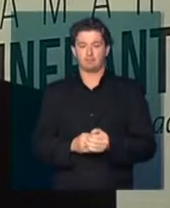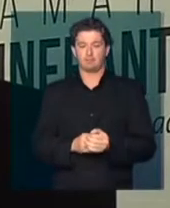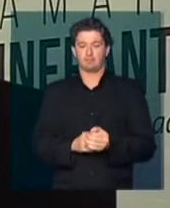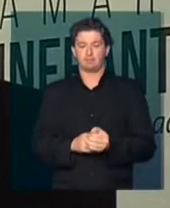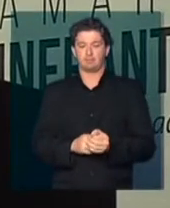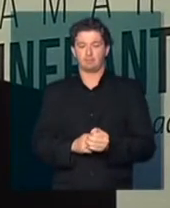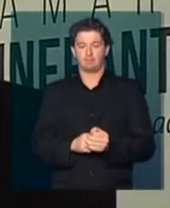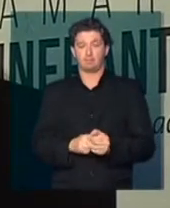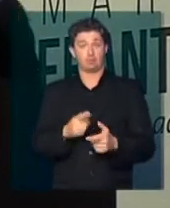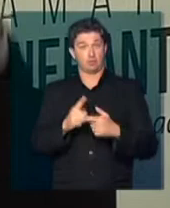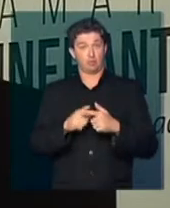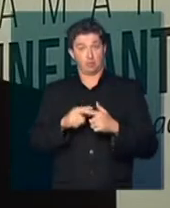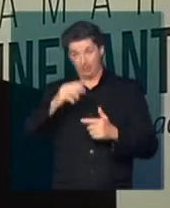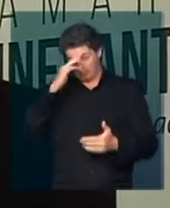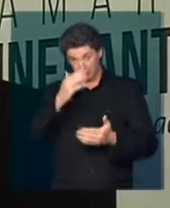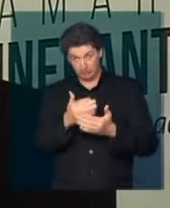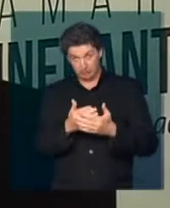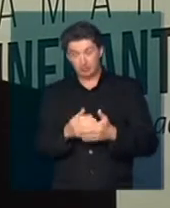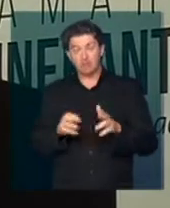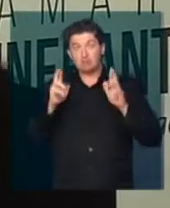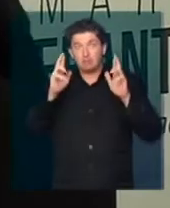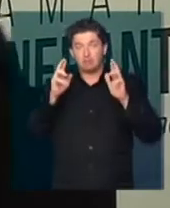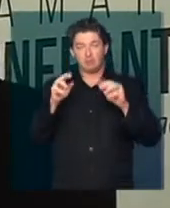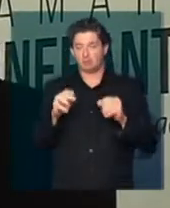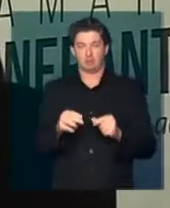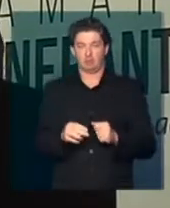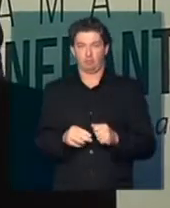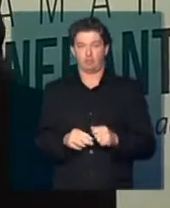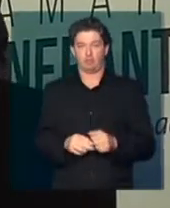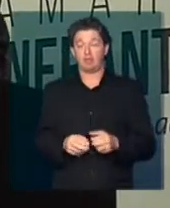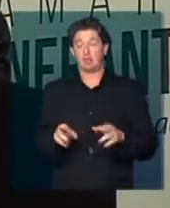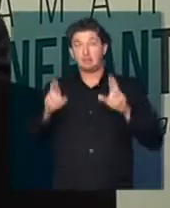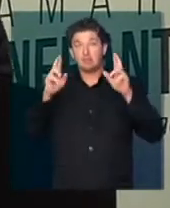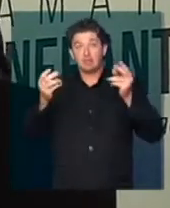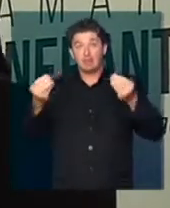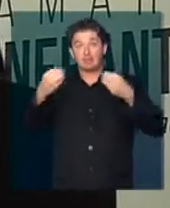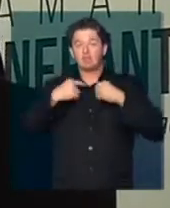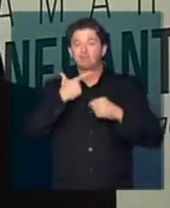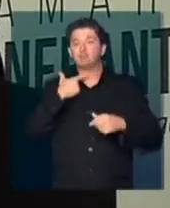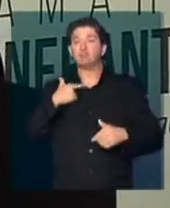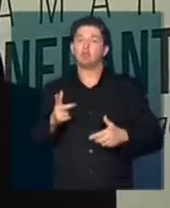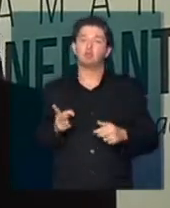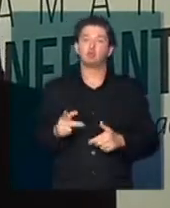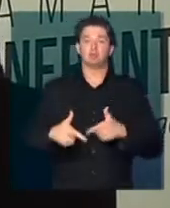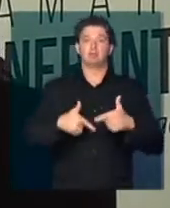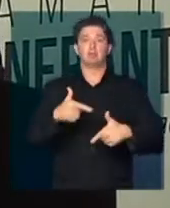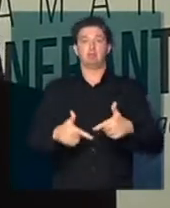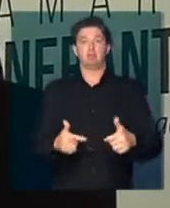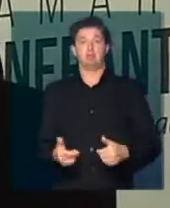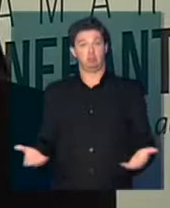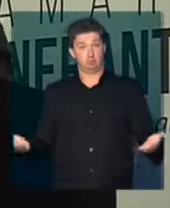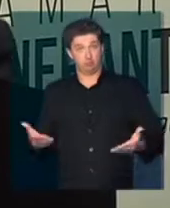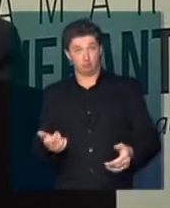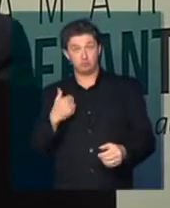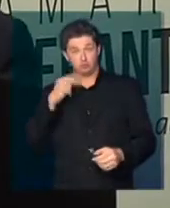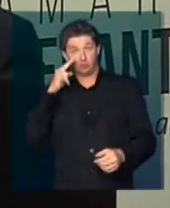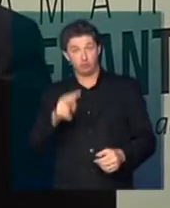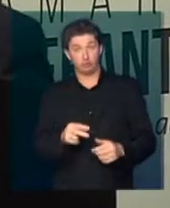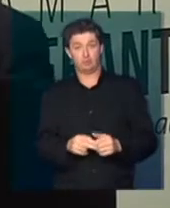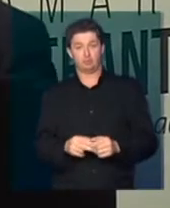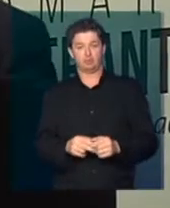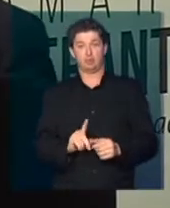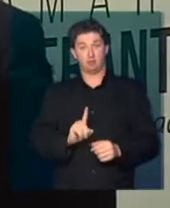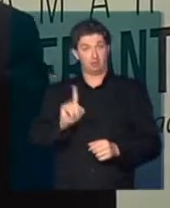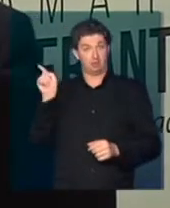precisamos acreditar, porque a crença nos dá esperança, a esperança nos dá combustível para seguir adiante. E hoje eu vejo que lá